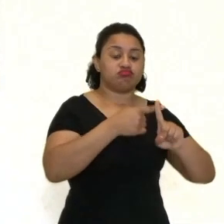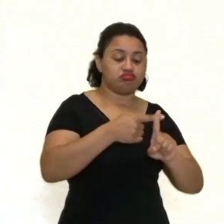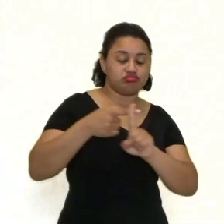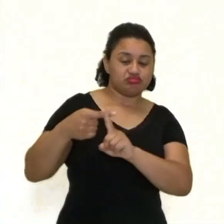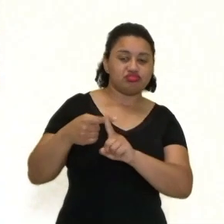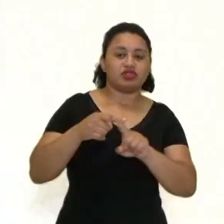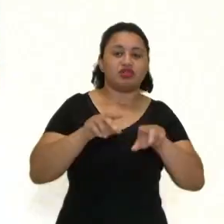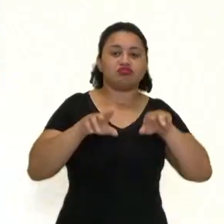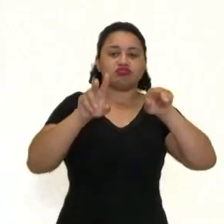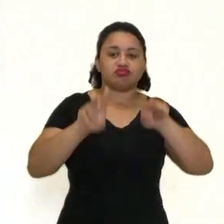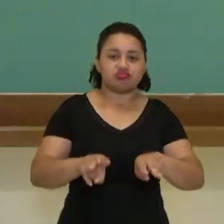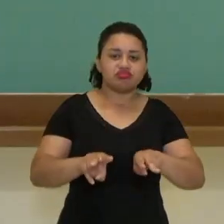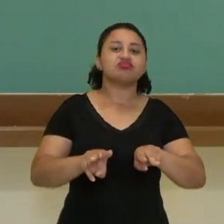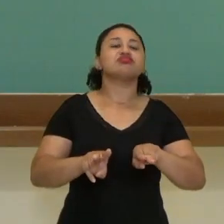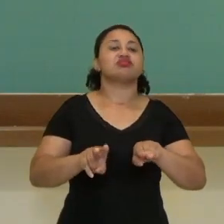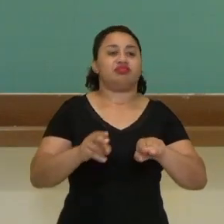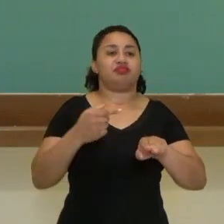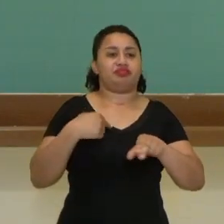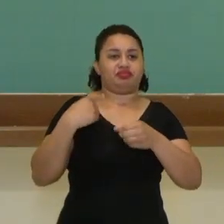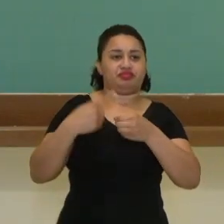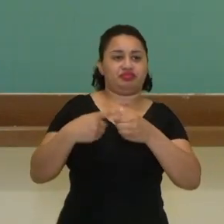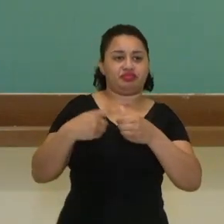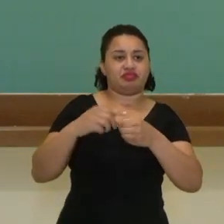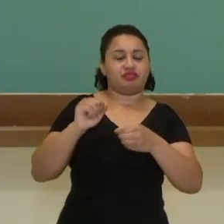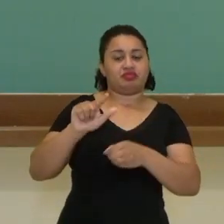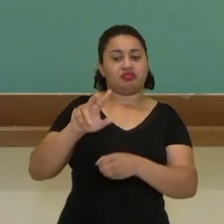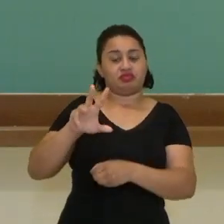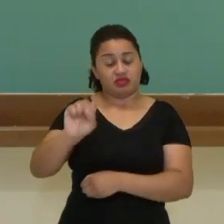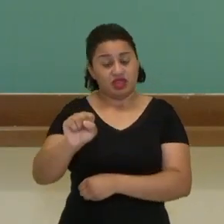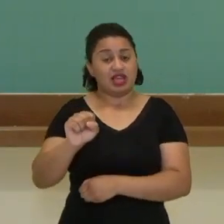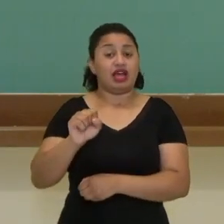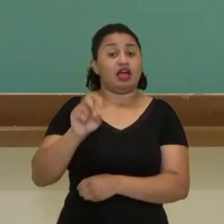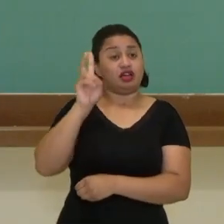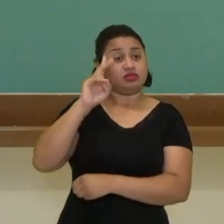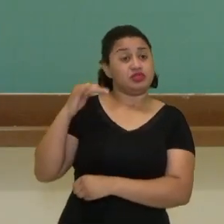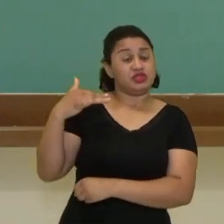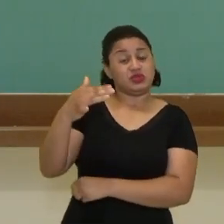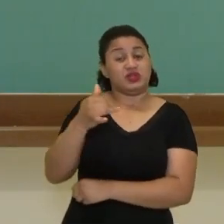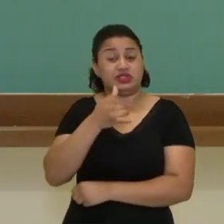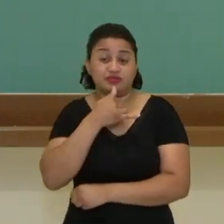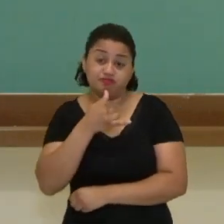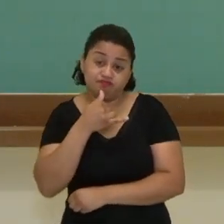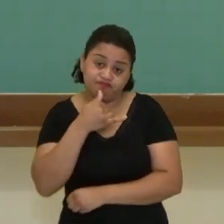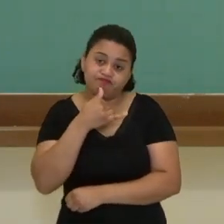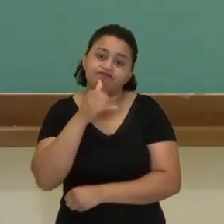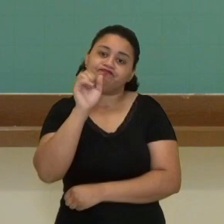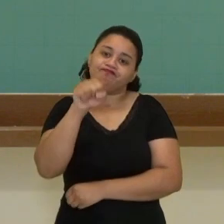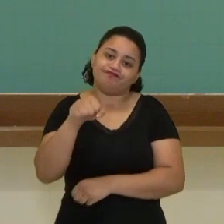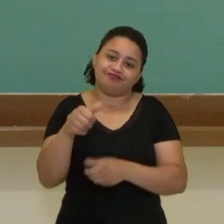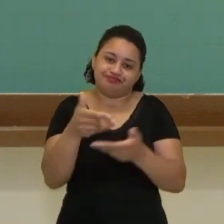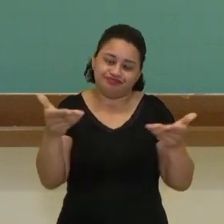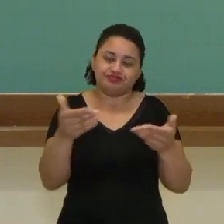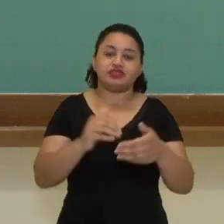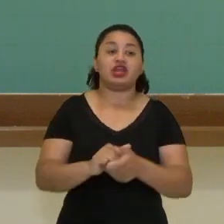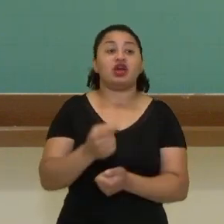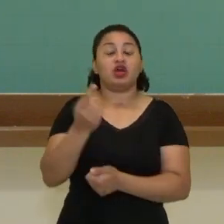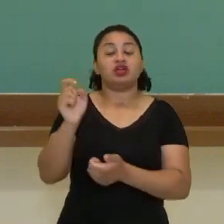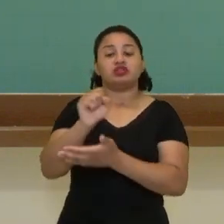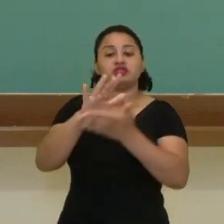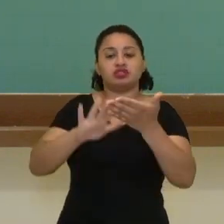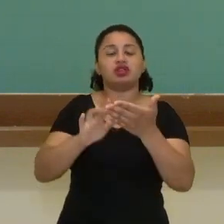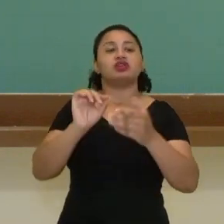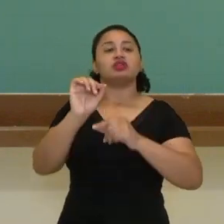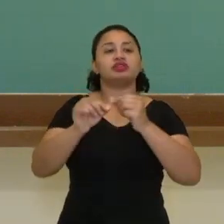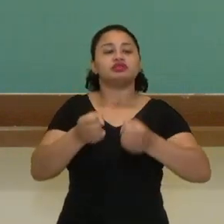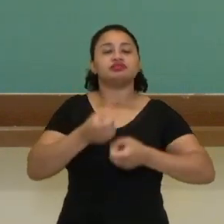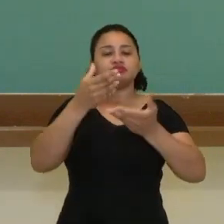na cidade de Alvers. Né? É uma história triste, né? Enfim. Último exercício, vamos lá, expressão